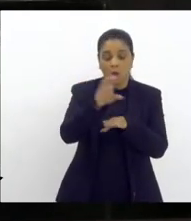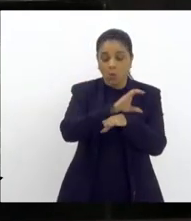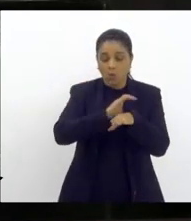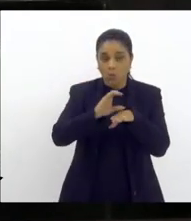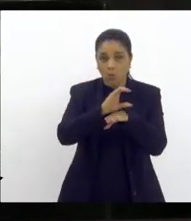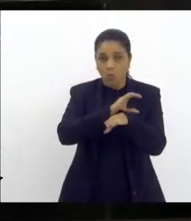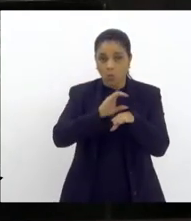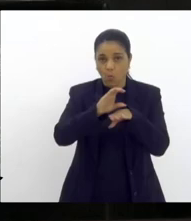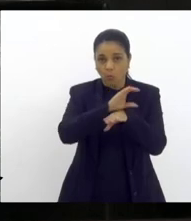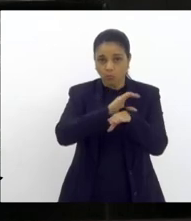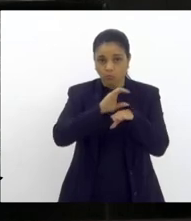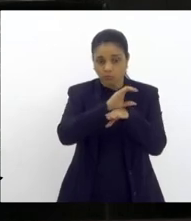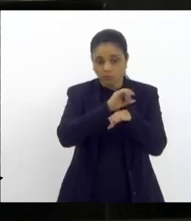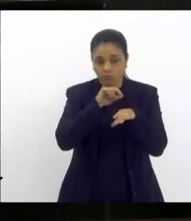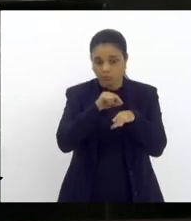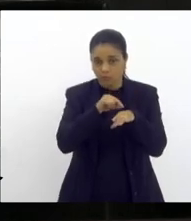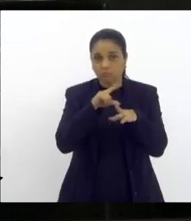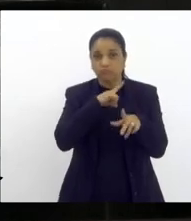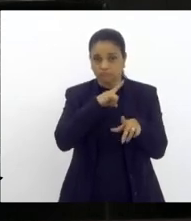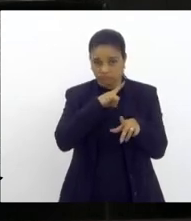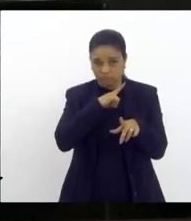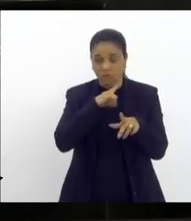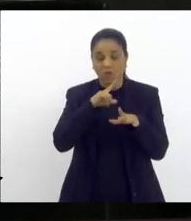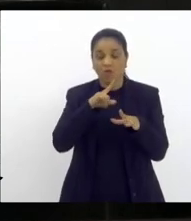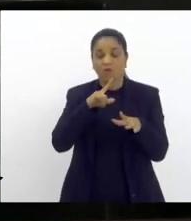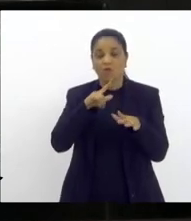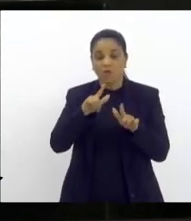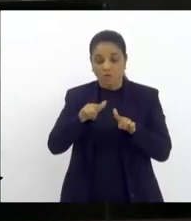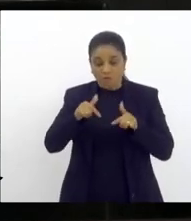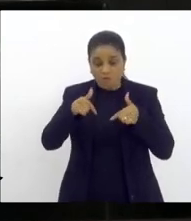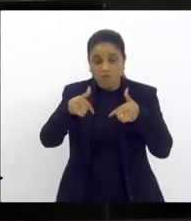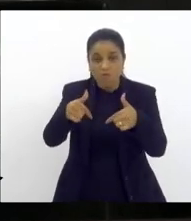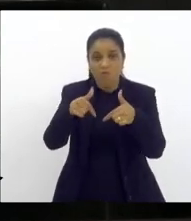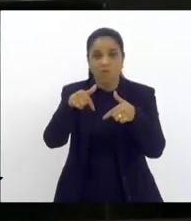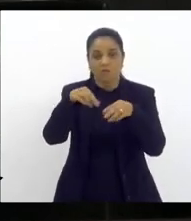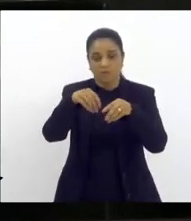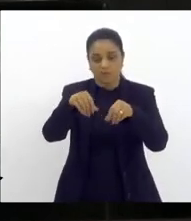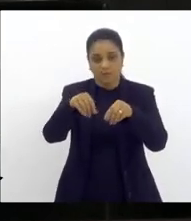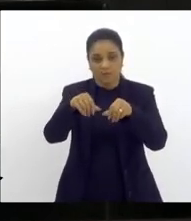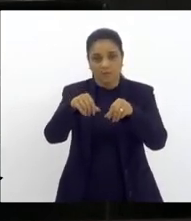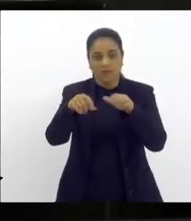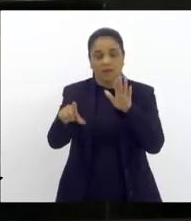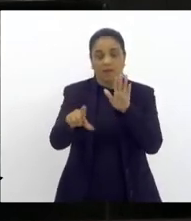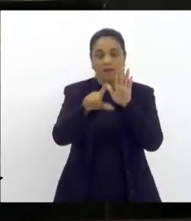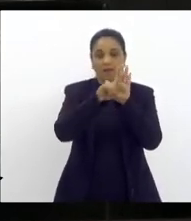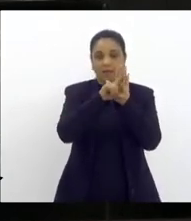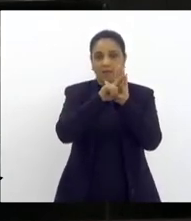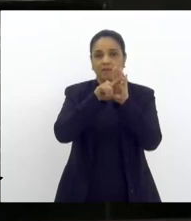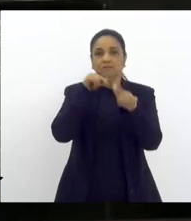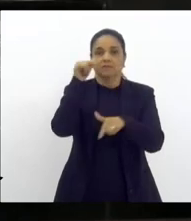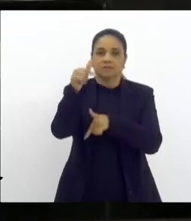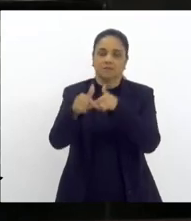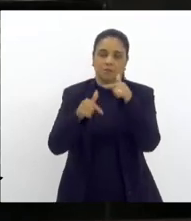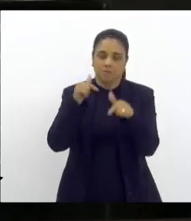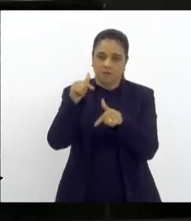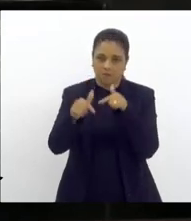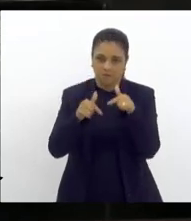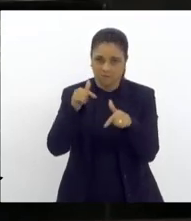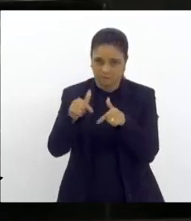da função social da terra é do respeito à legislação trabalhista e